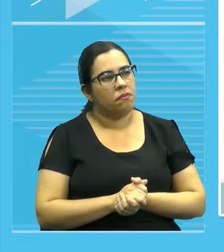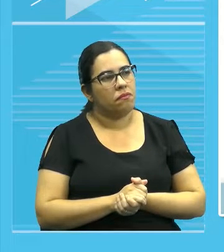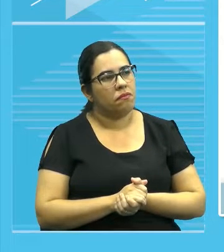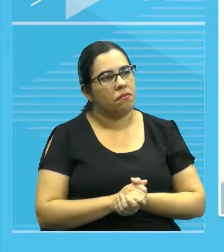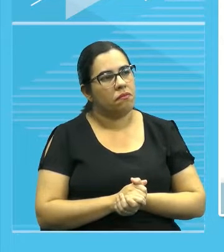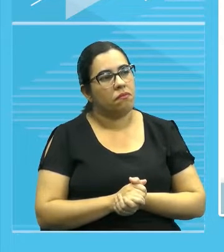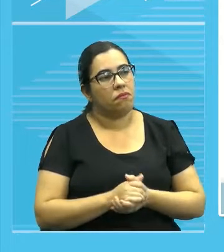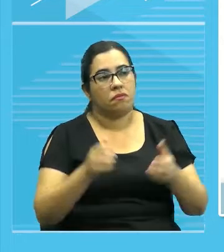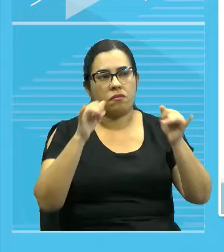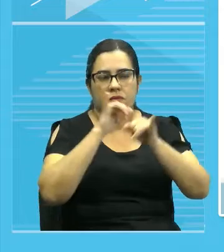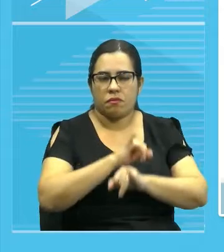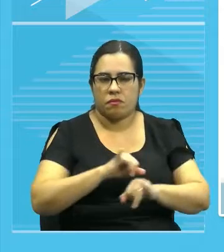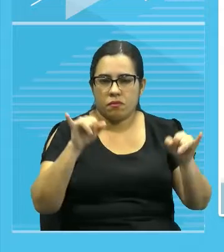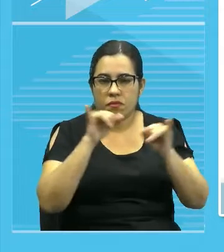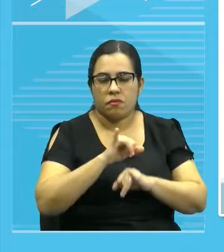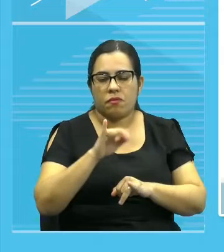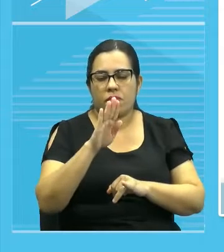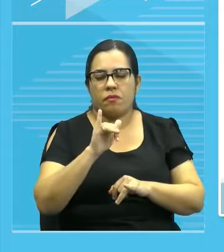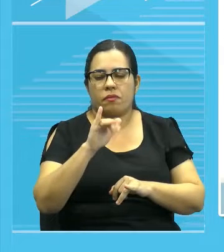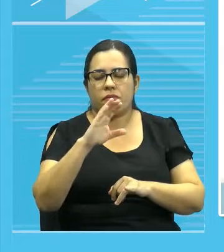que ocorreram